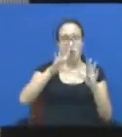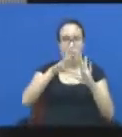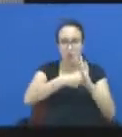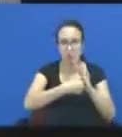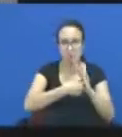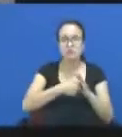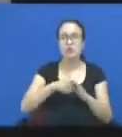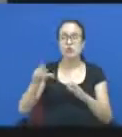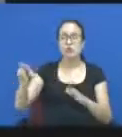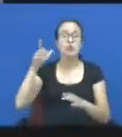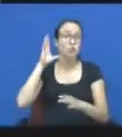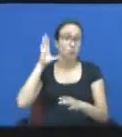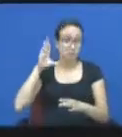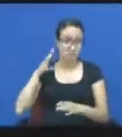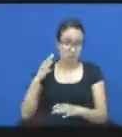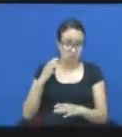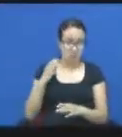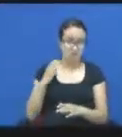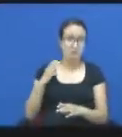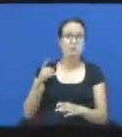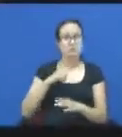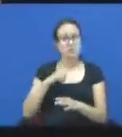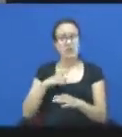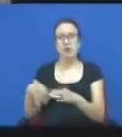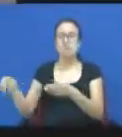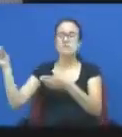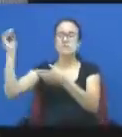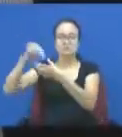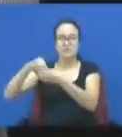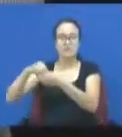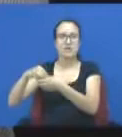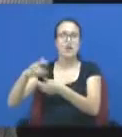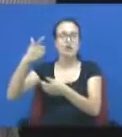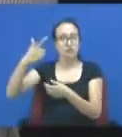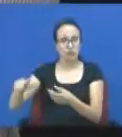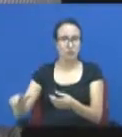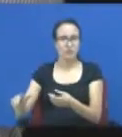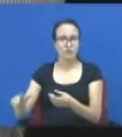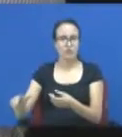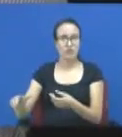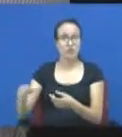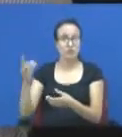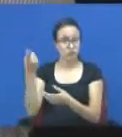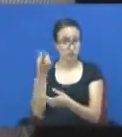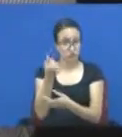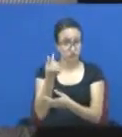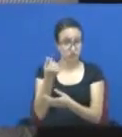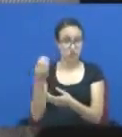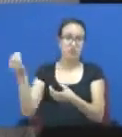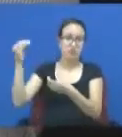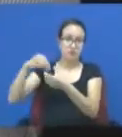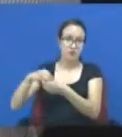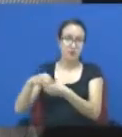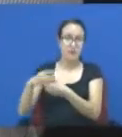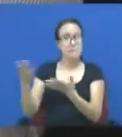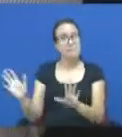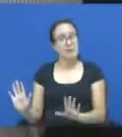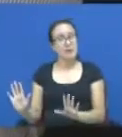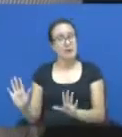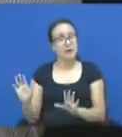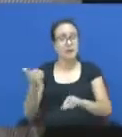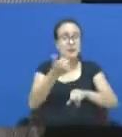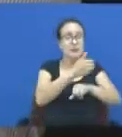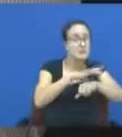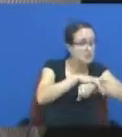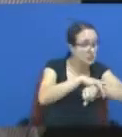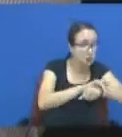é ressarcido por um seguro que ele tem. Agora, ele tem seguro do dinheiro, mas não quer segurar a vida